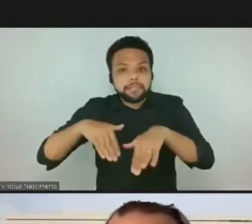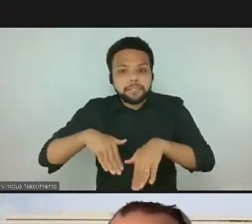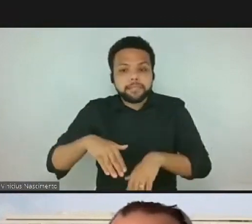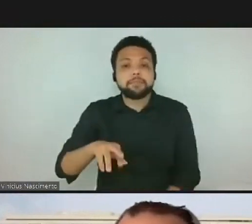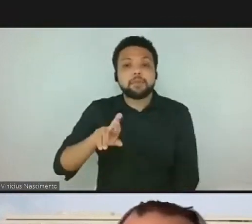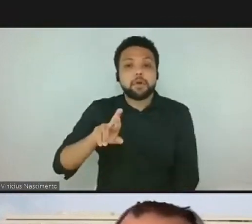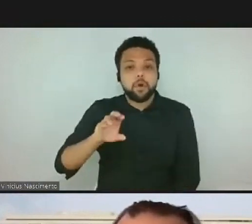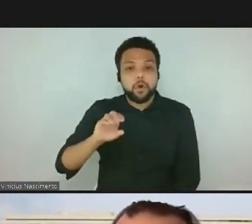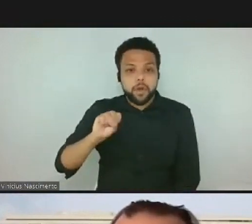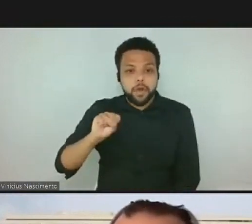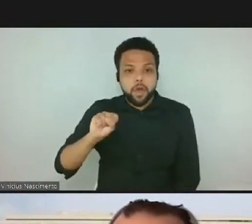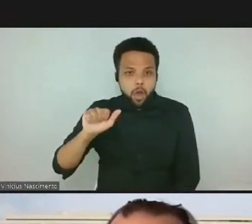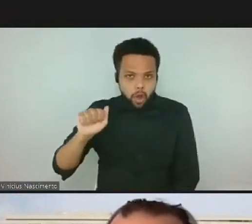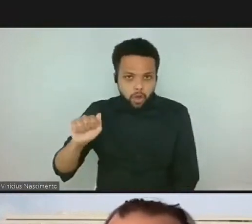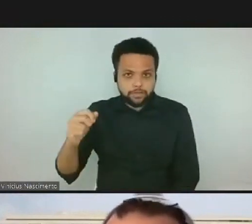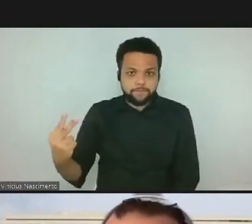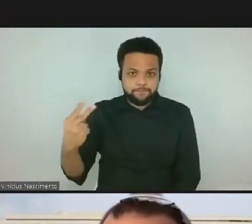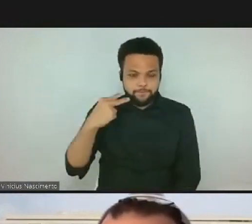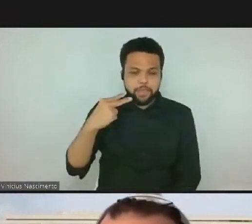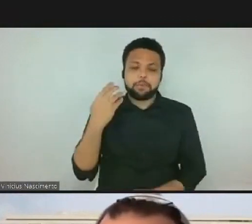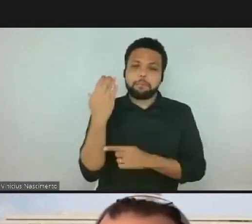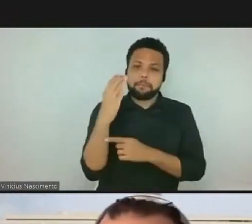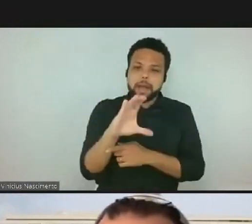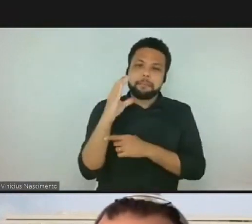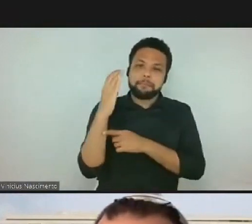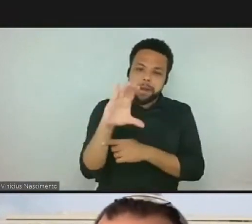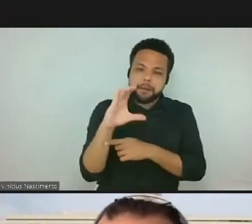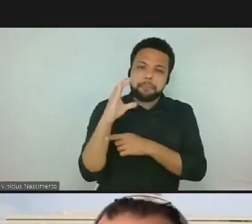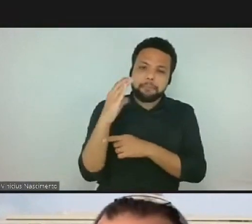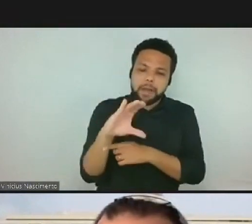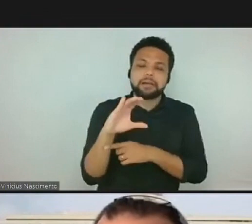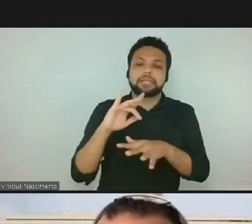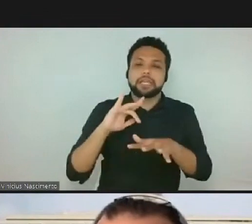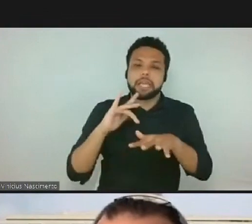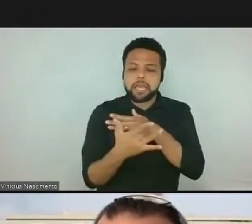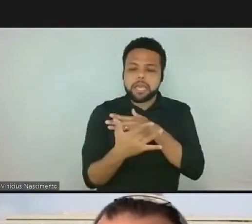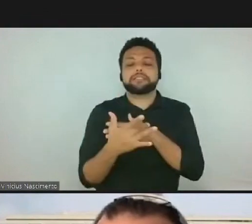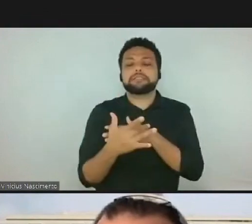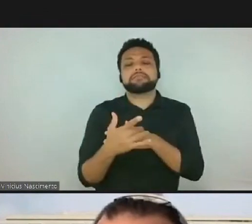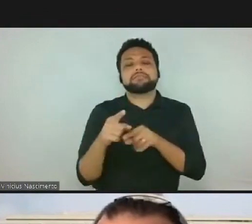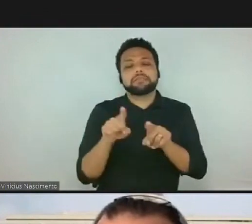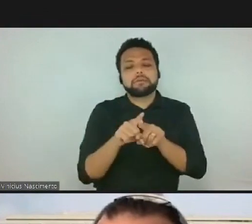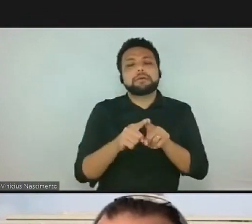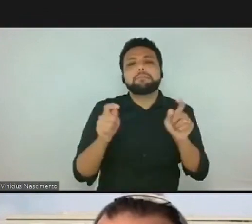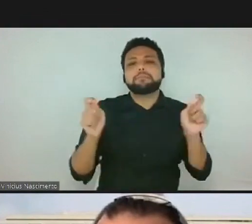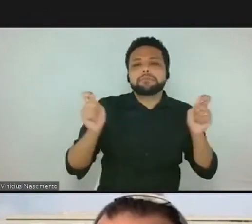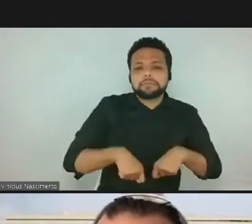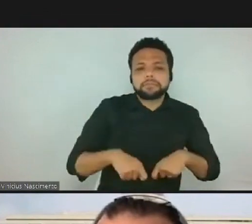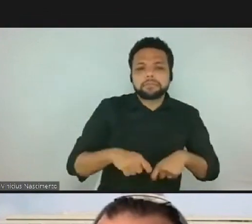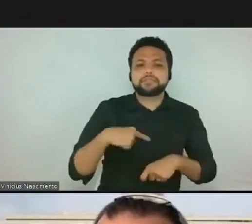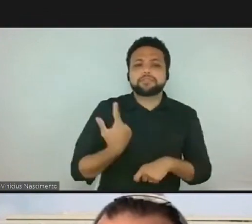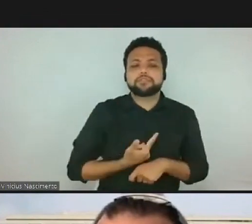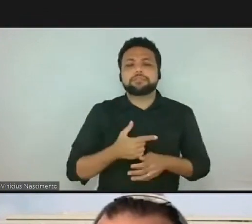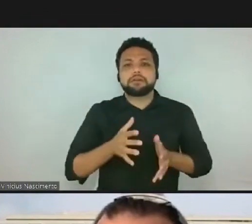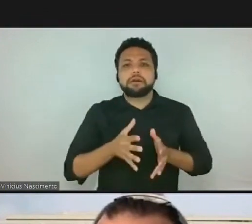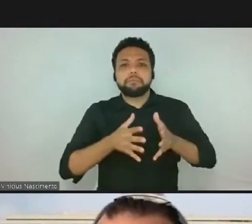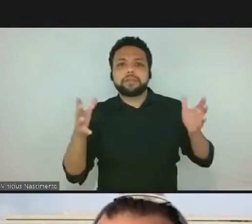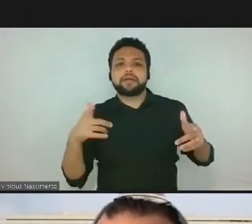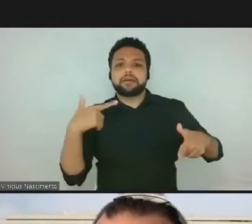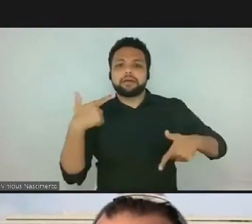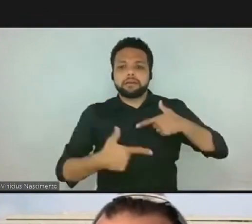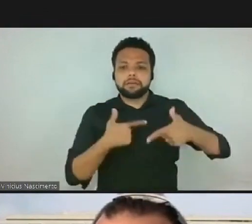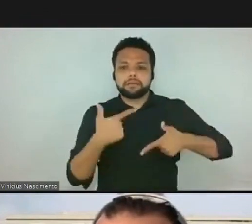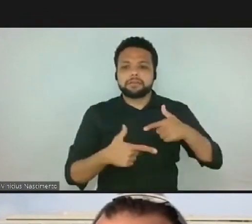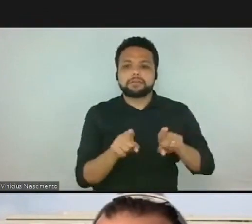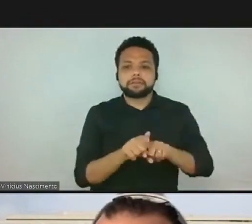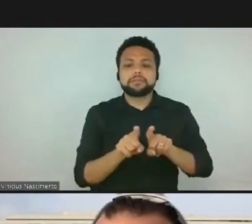postagens, vendo essa possibilidade que a gente tinha de ampliar as ações e também a